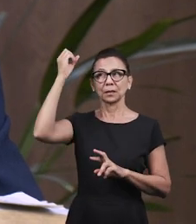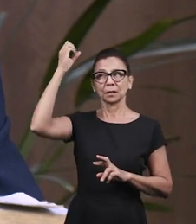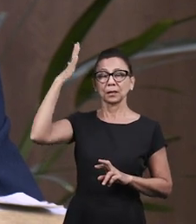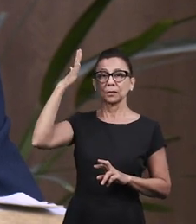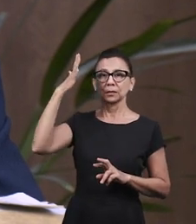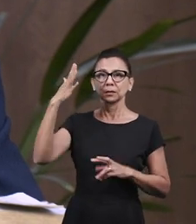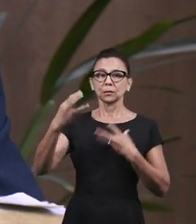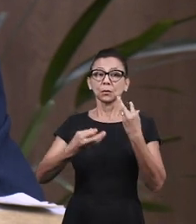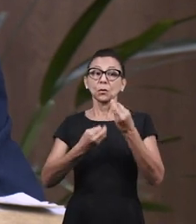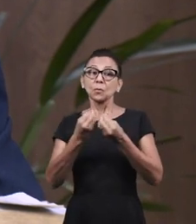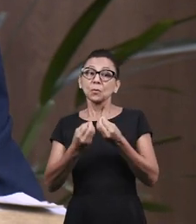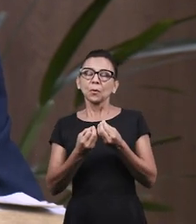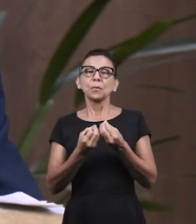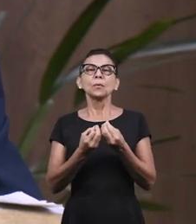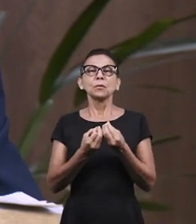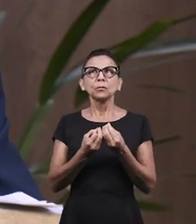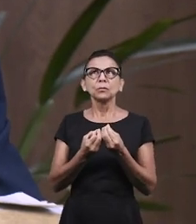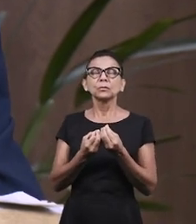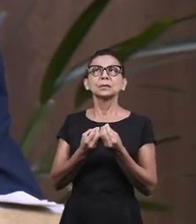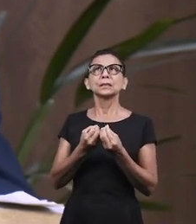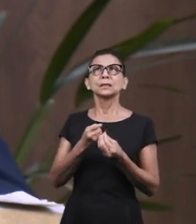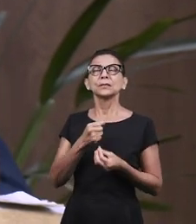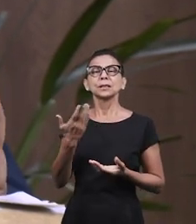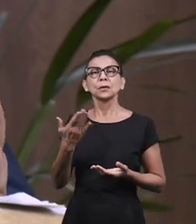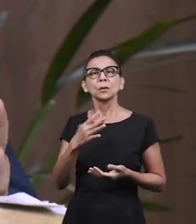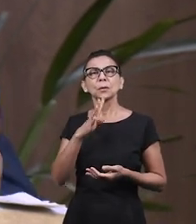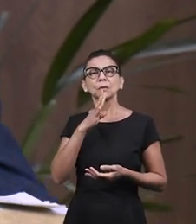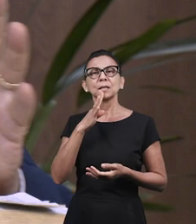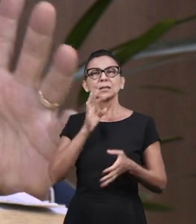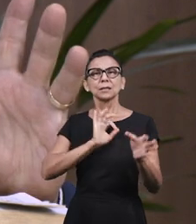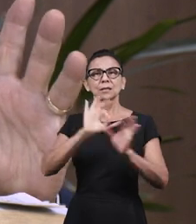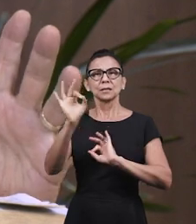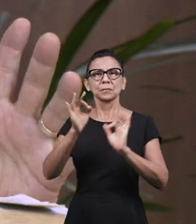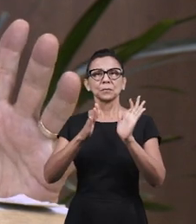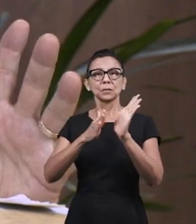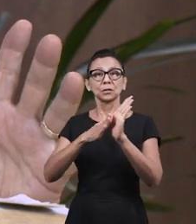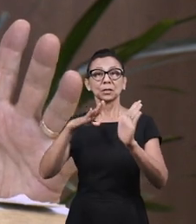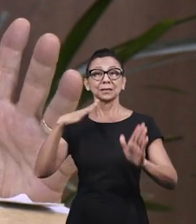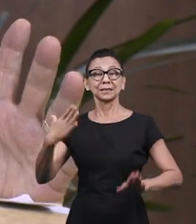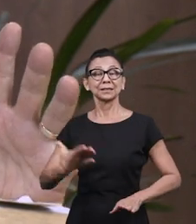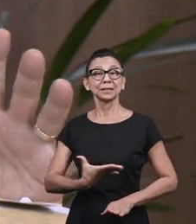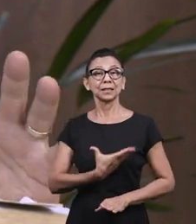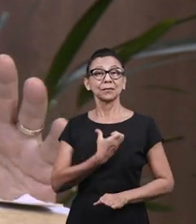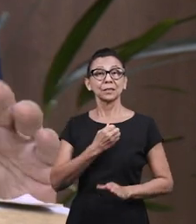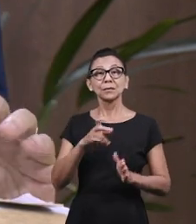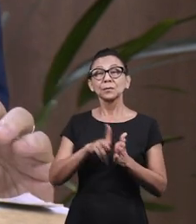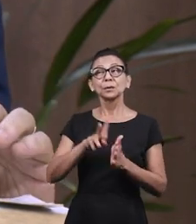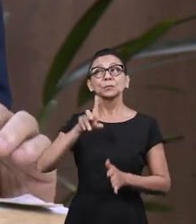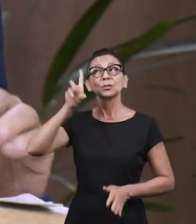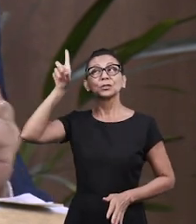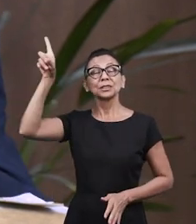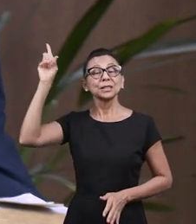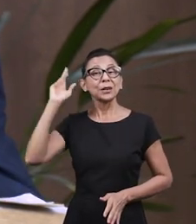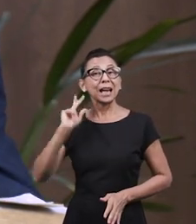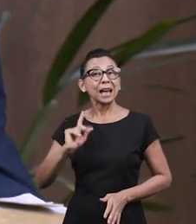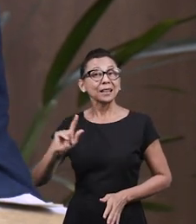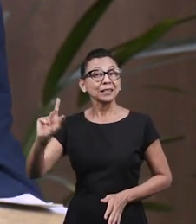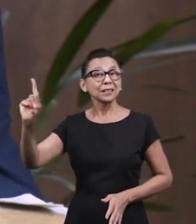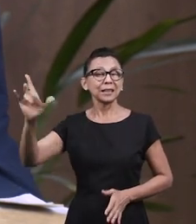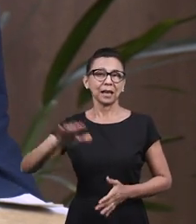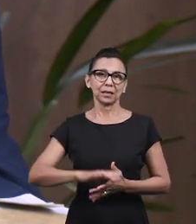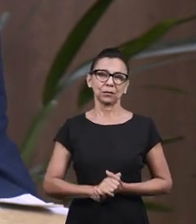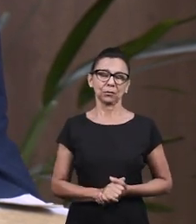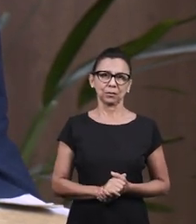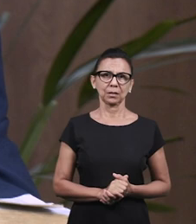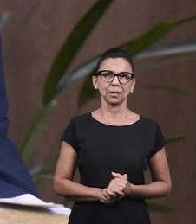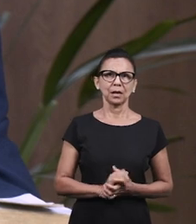à revelação. Como é que a revelação aparece? Como que você toma ciência desse projeto eterno de Deus? Já adiantando que não se